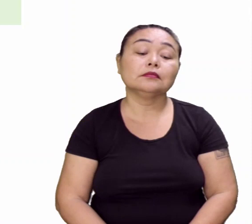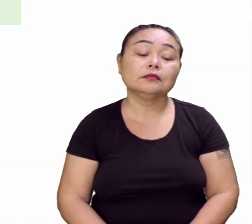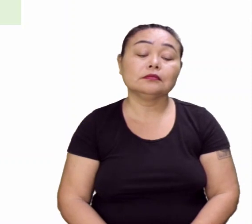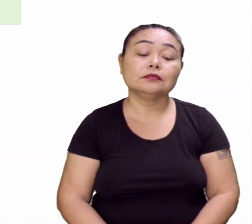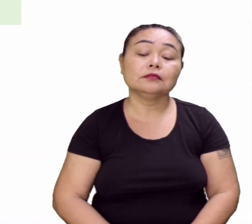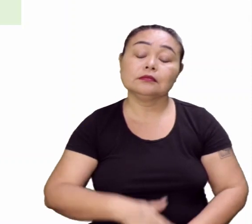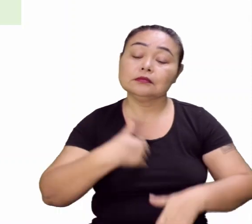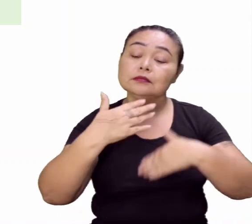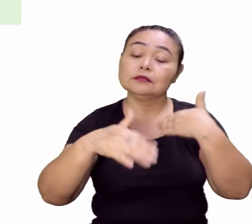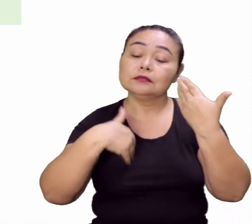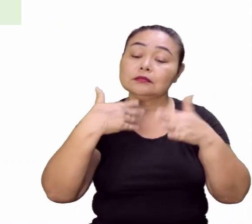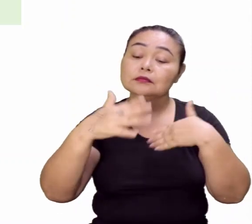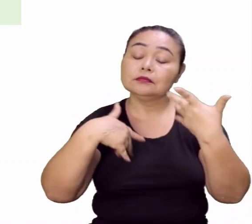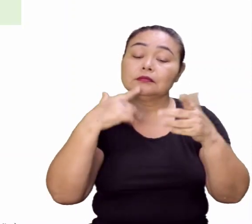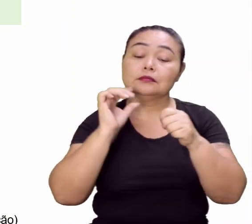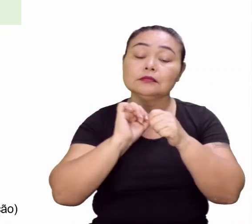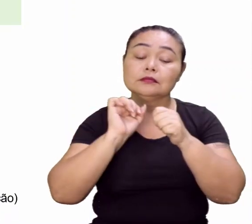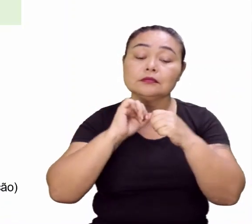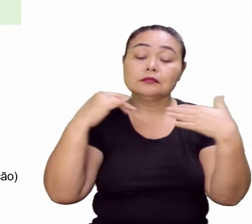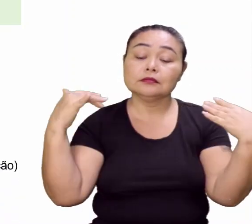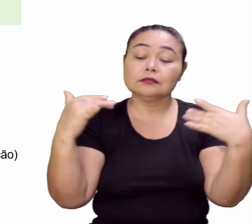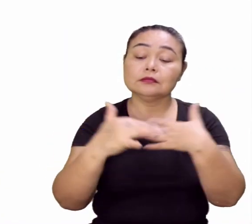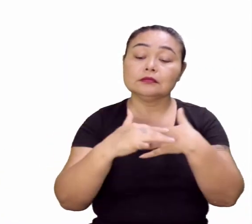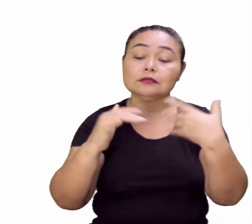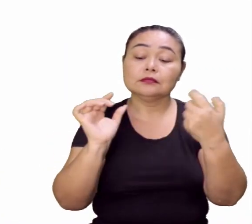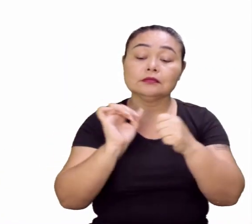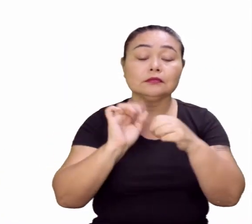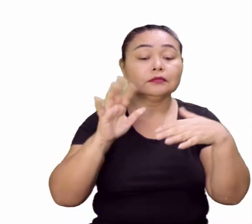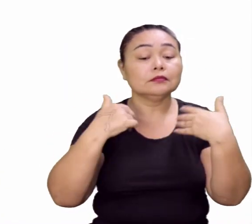Vamos avançar aqui com as informações de urbanização.